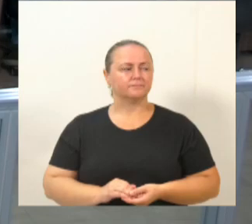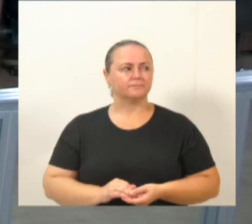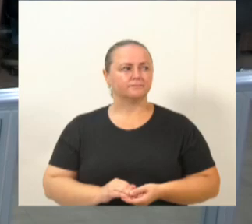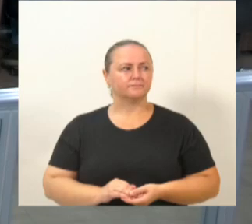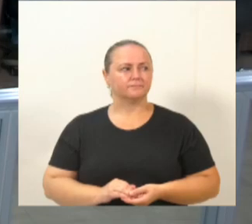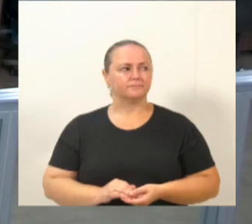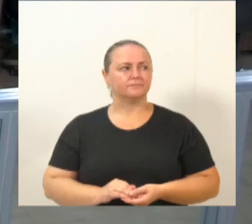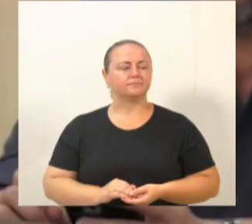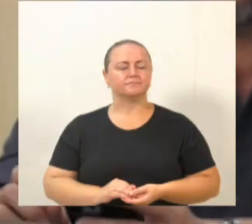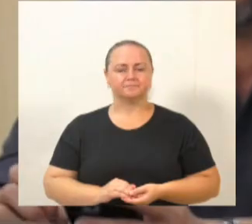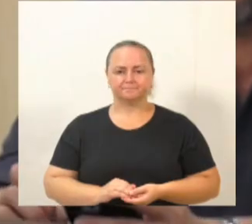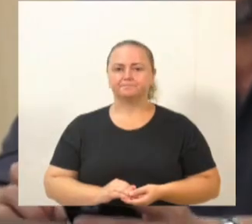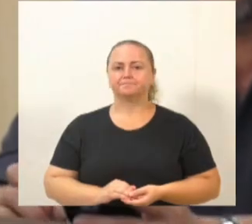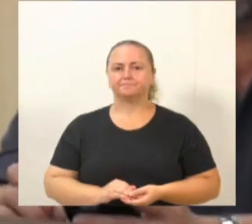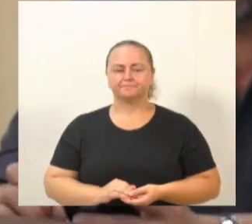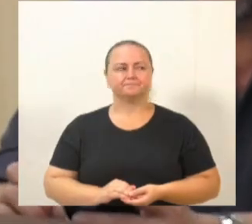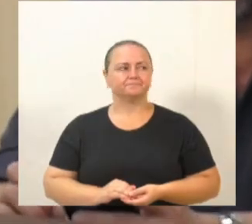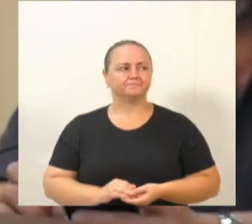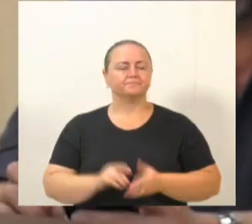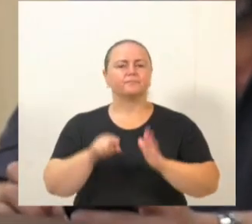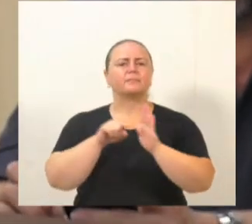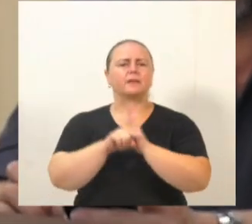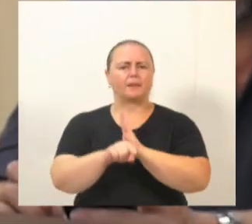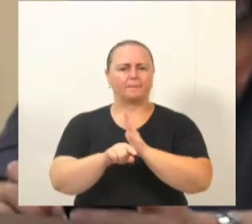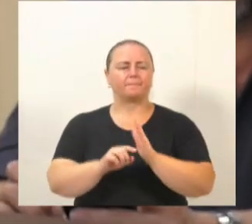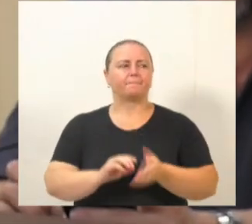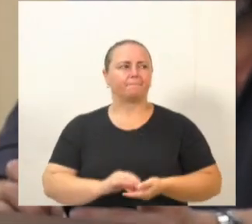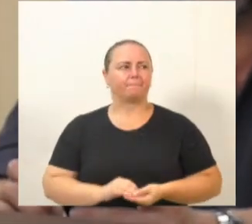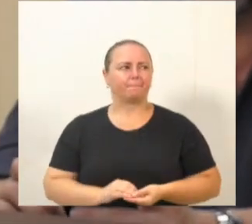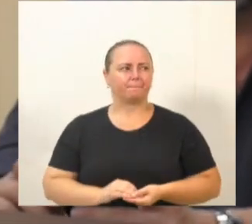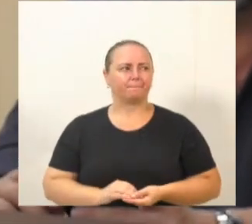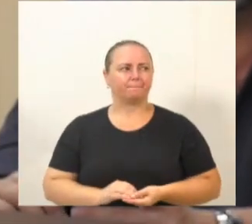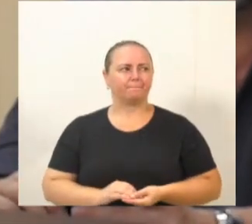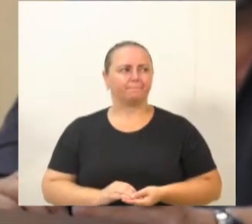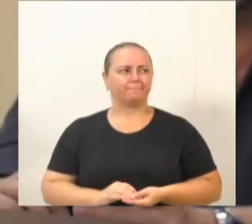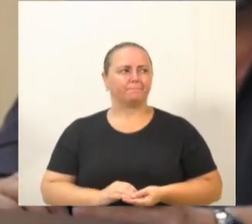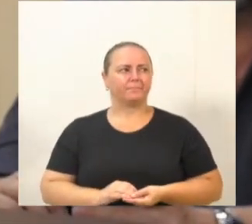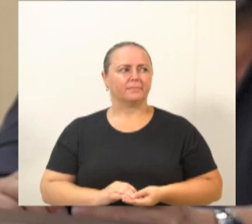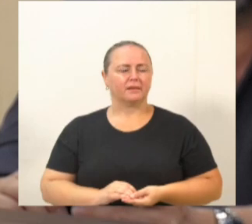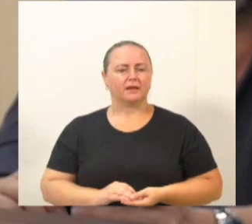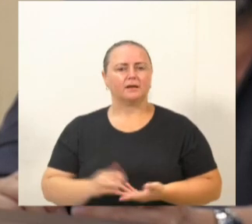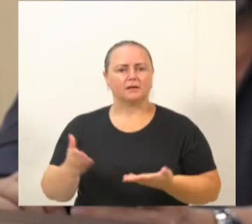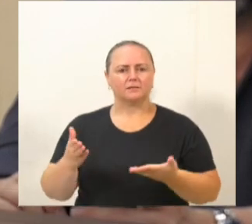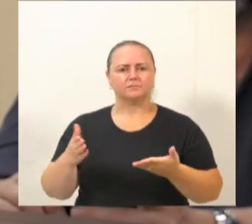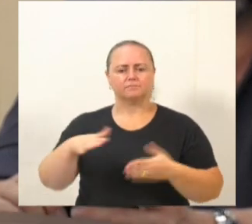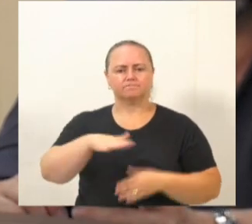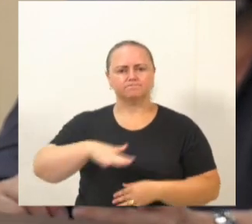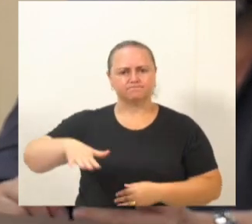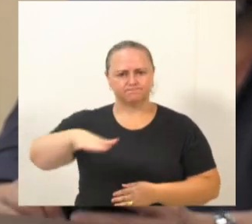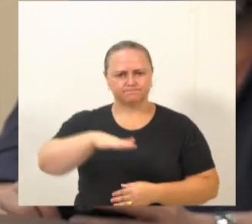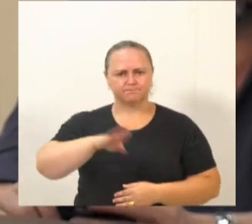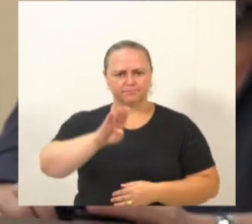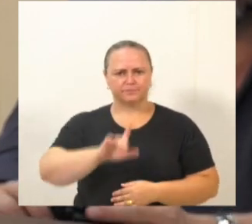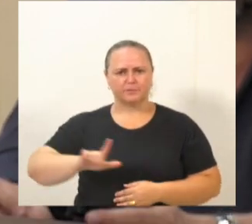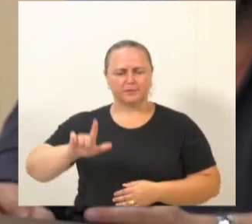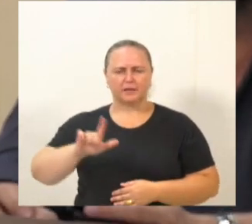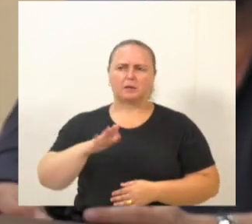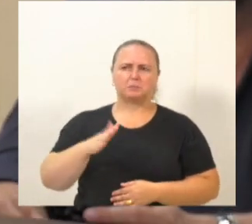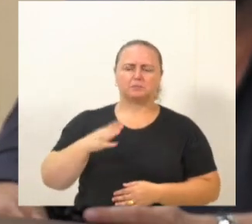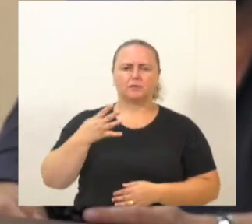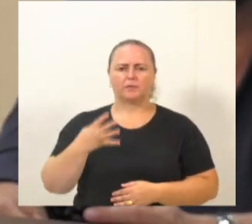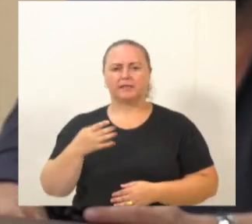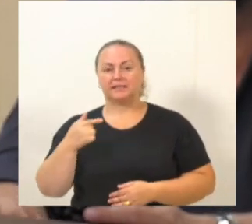Kleber, a pergunta é, fala-se na cobertura do tratamento de esgoto hoje em Blumenau cerca de 47%, e já era para estar